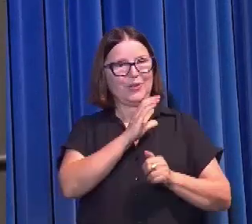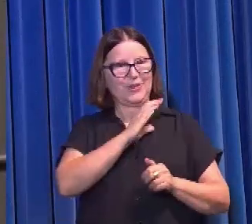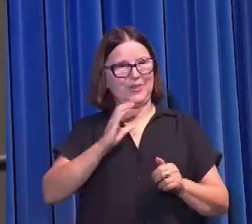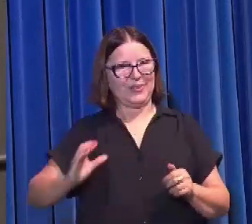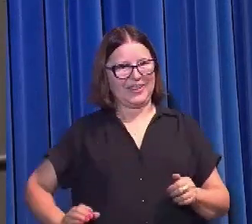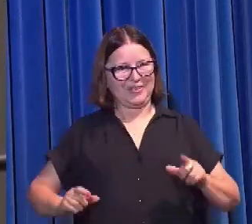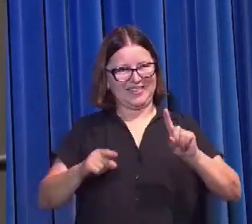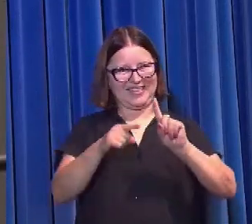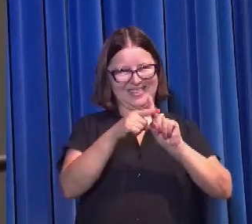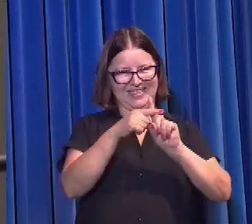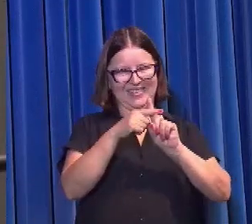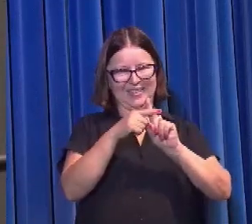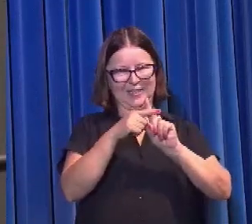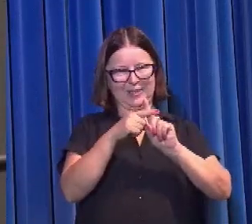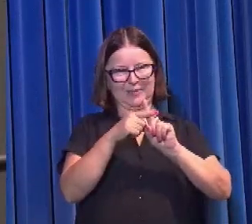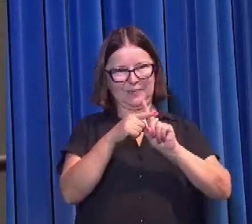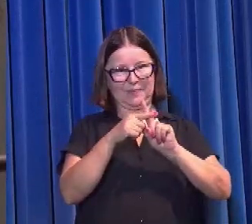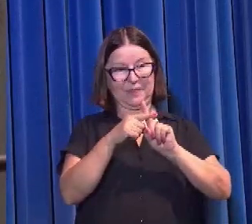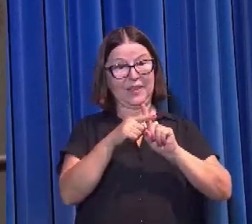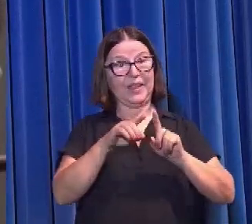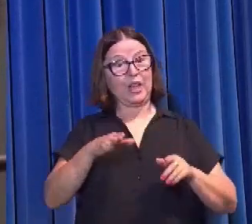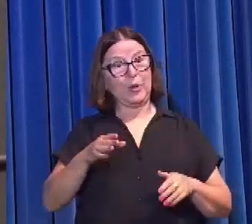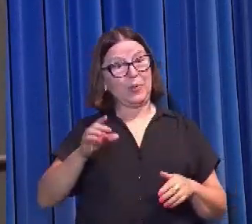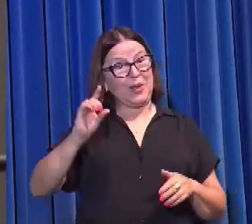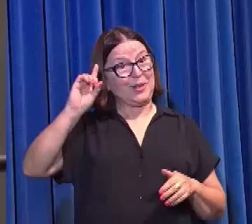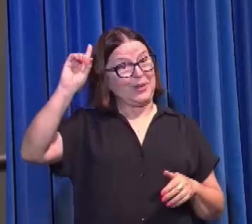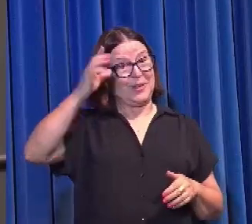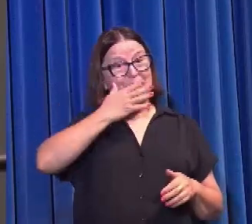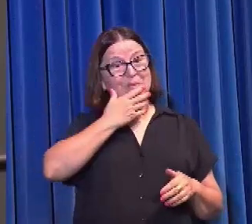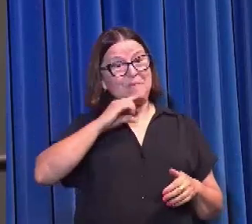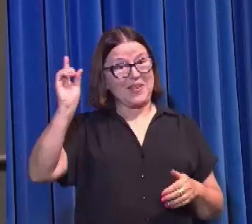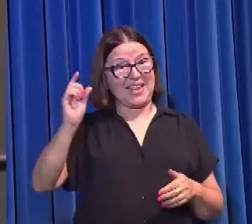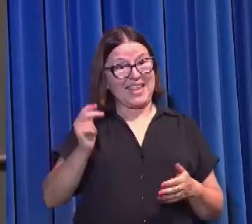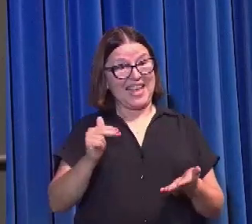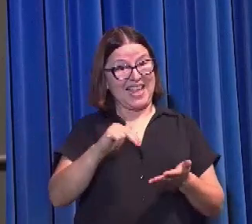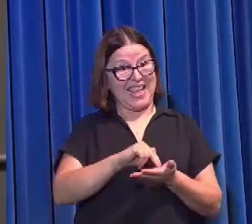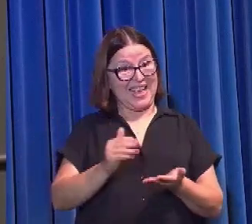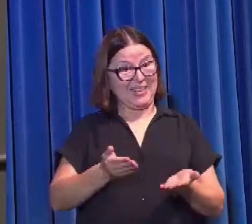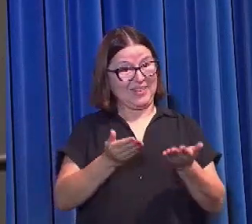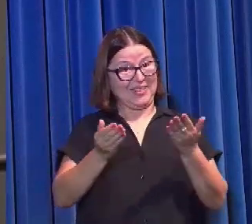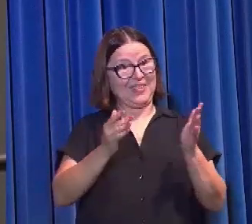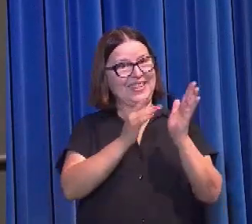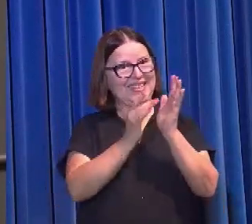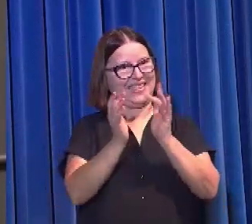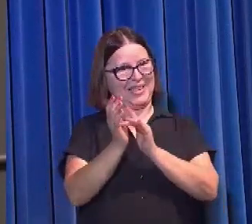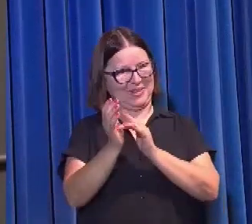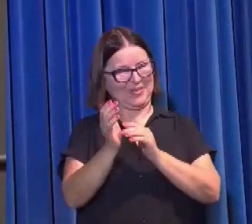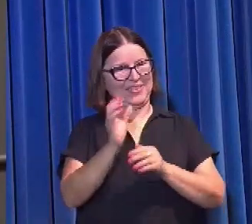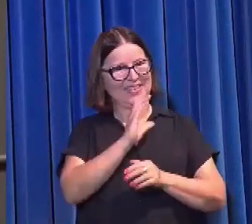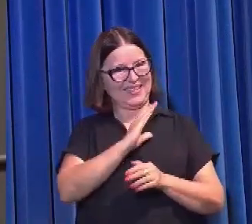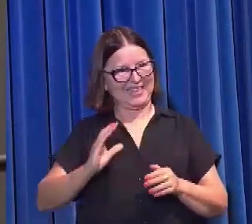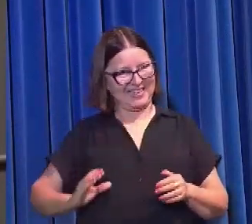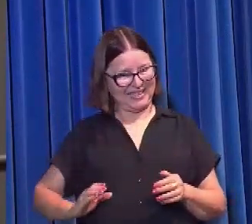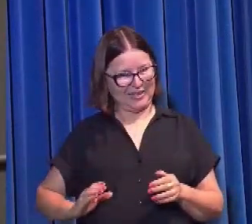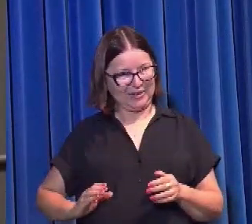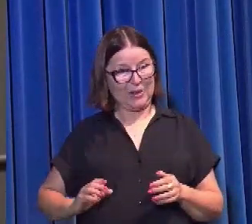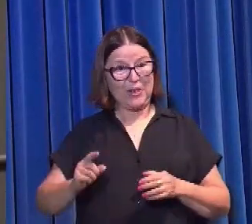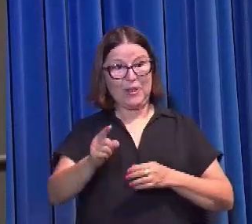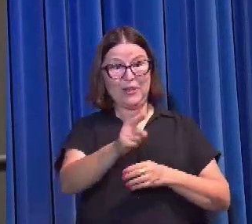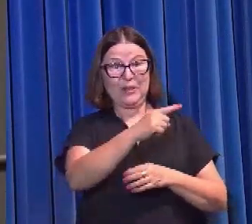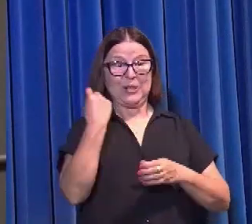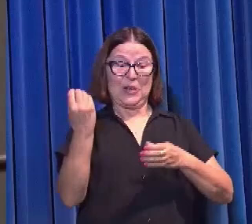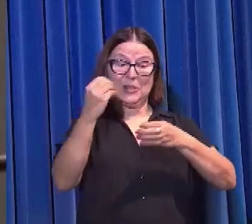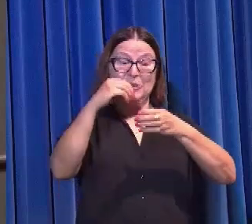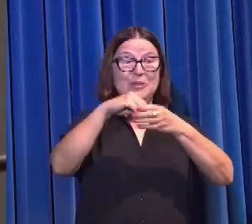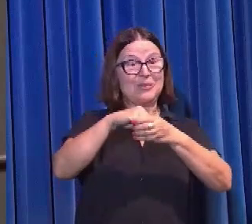cruz. E quando Deus Pai, pela sua glória, o ressuscitou dentre os mortos, nós, os que estávamos nele, fomos